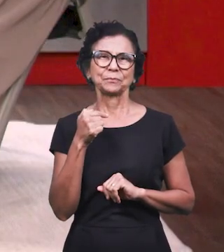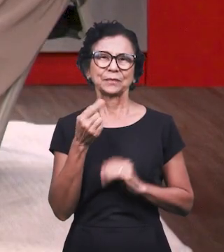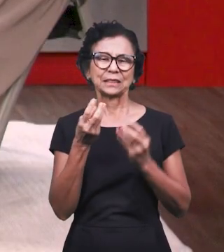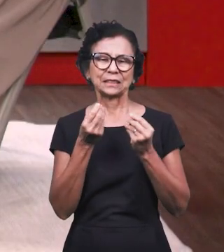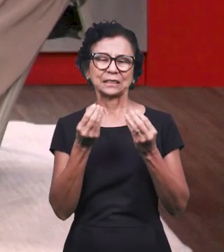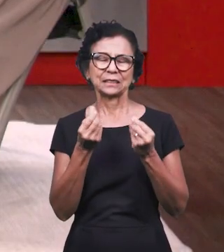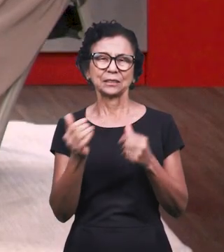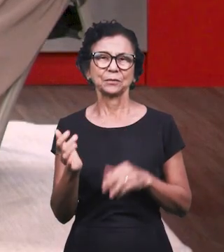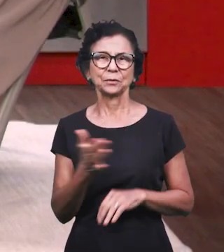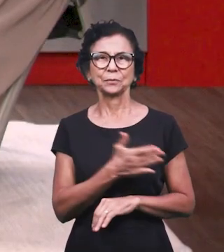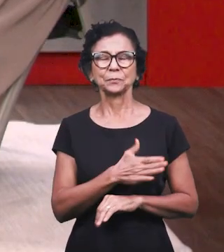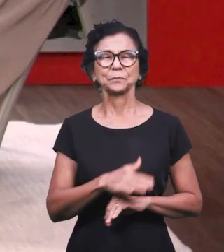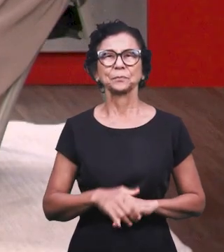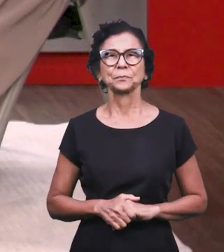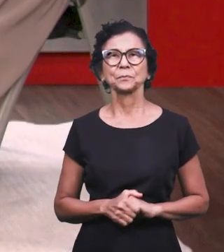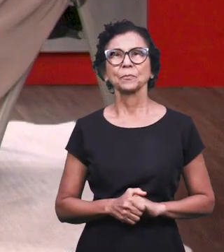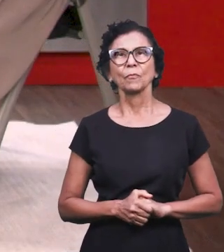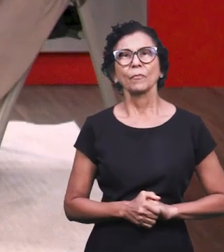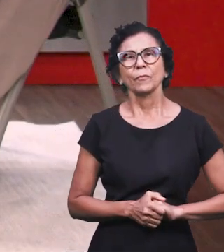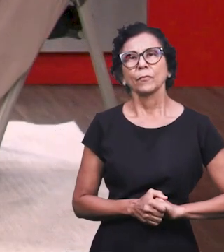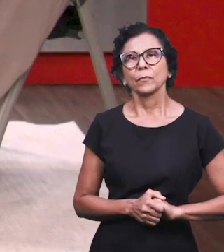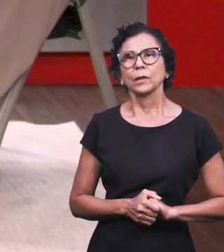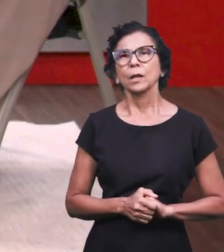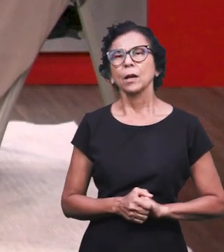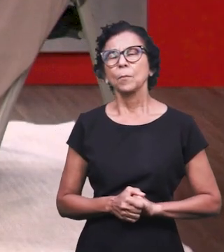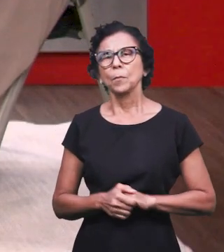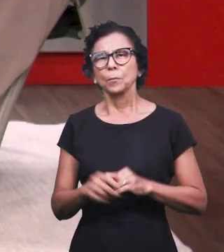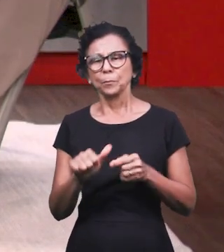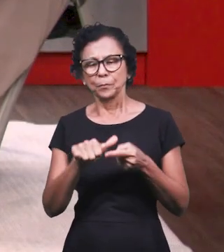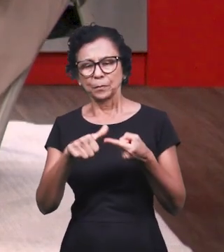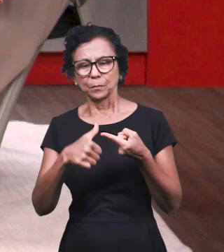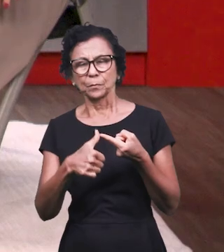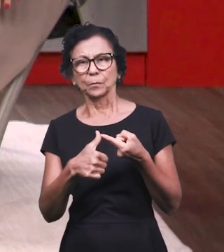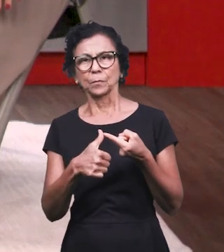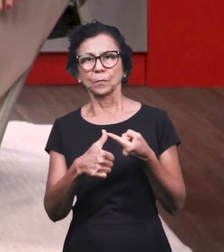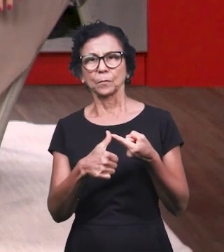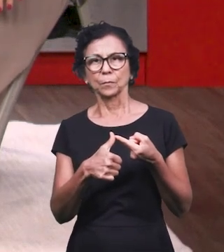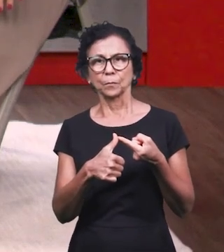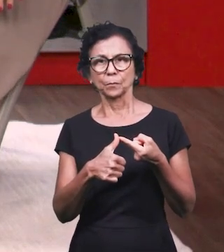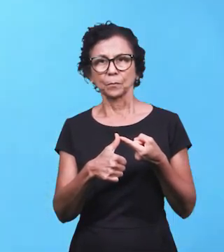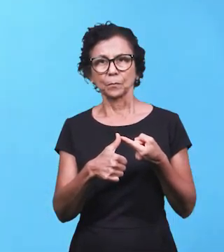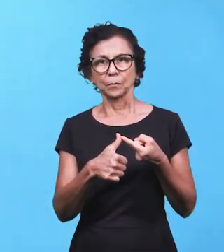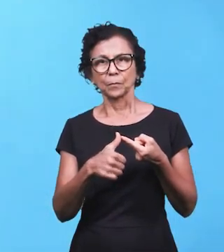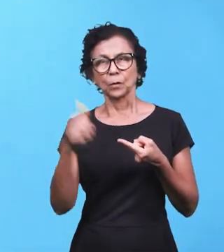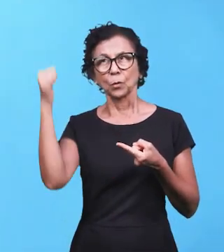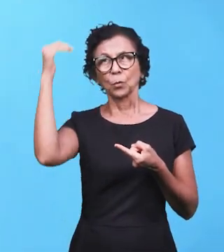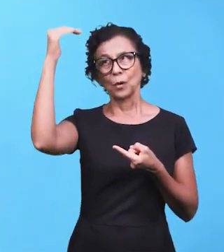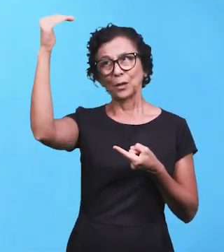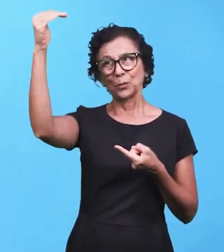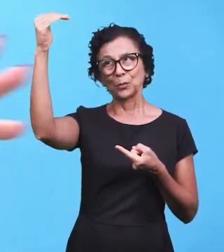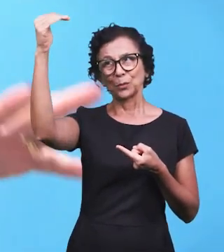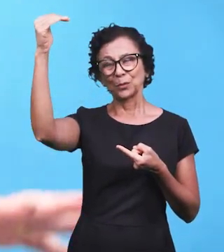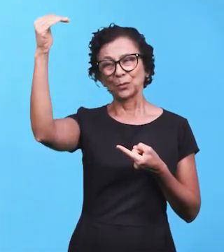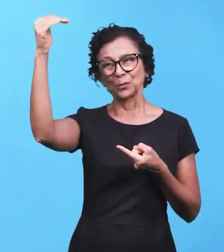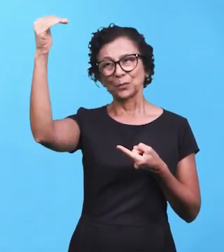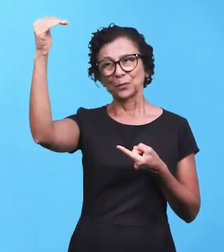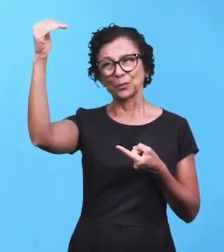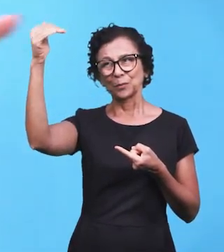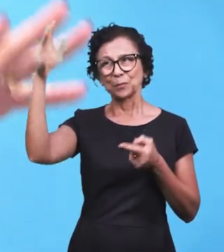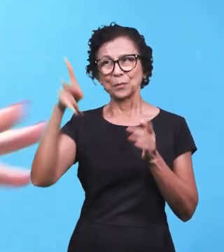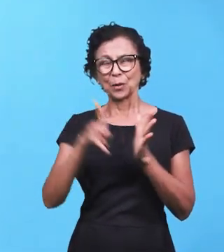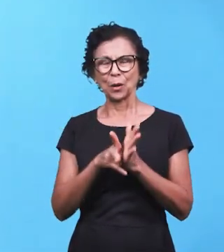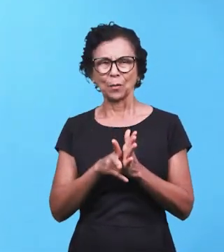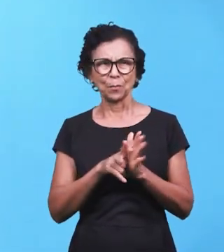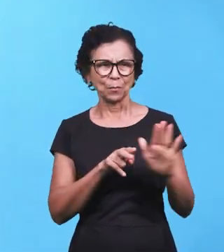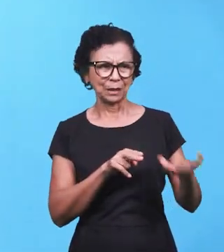nos adultos ou o de adultos nas crianças? Então, às vezes o pai quer ali fazer um aproveitamento, né? Tá na pia e